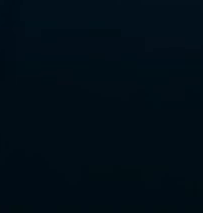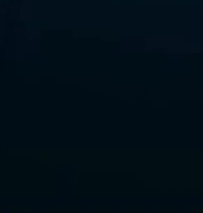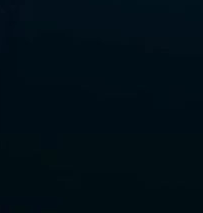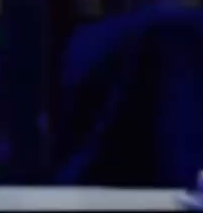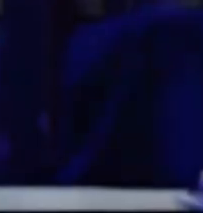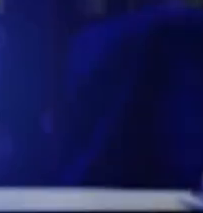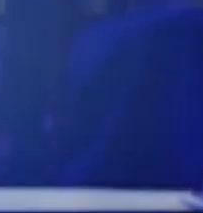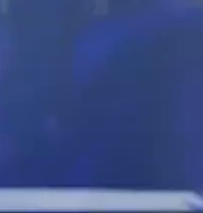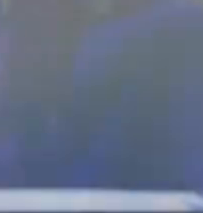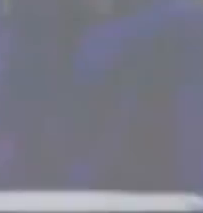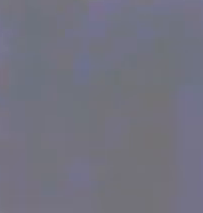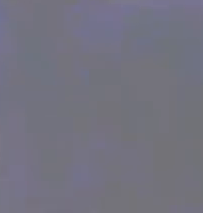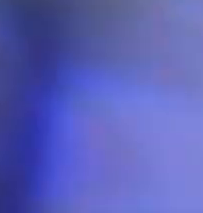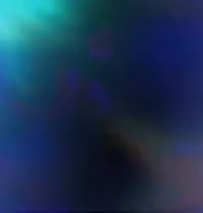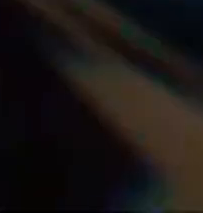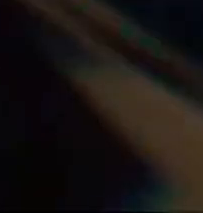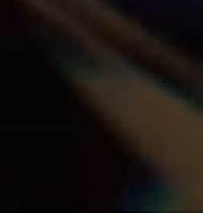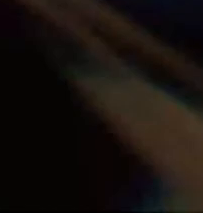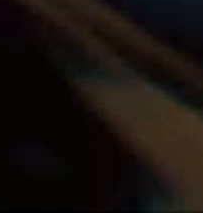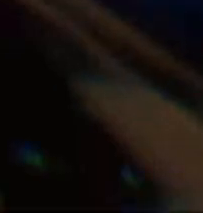do mundo